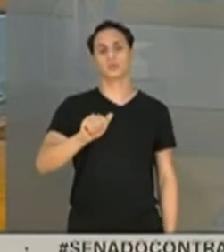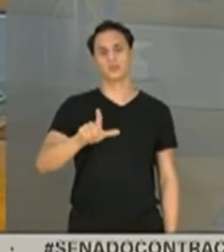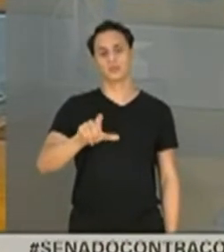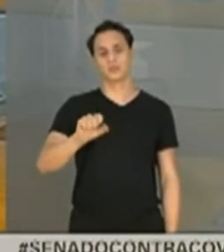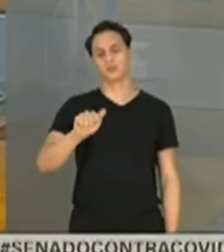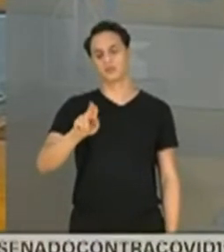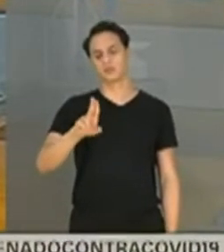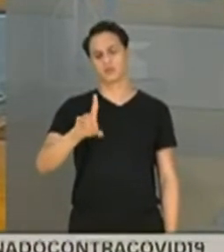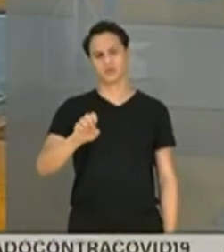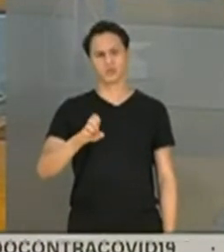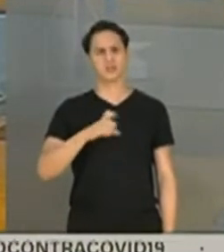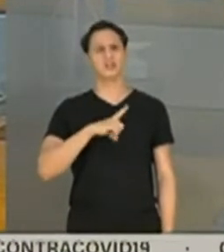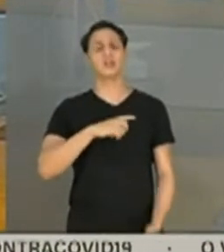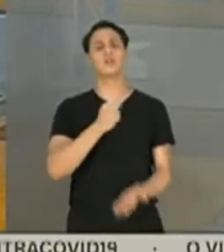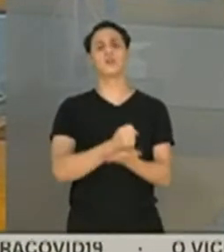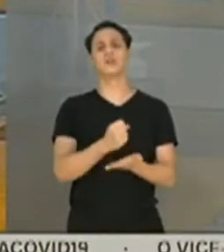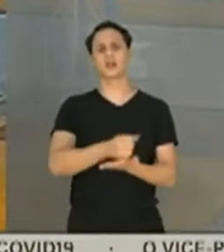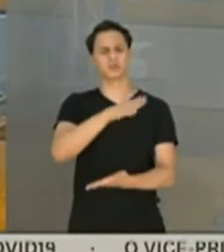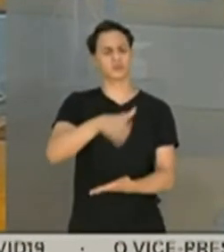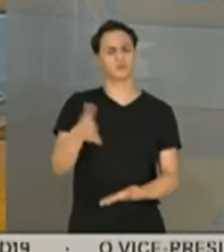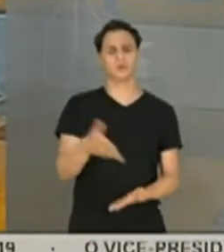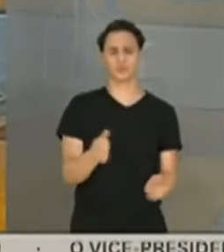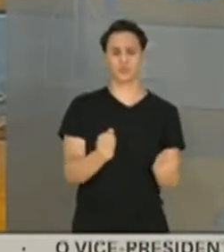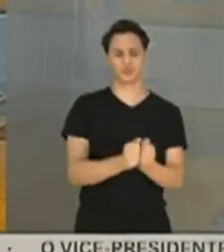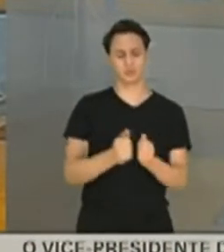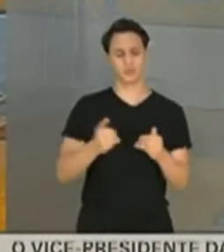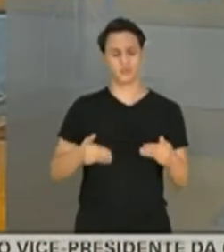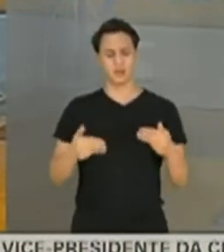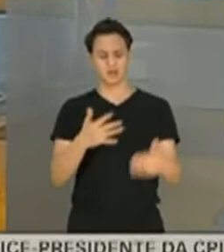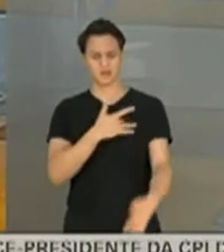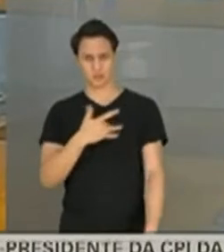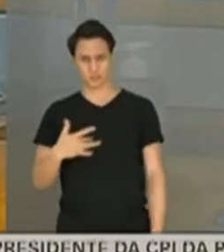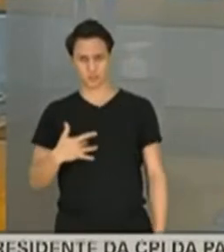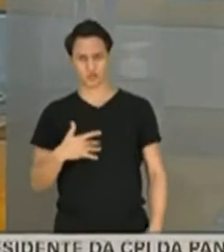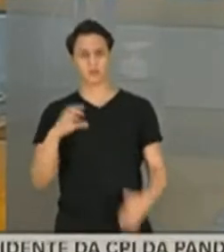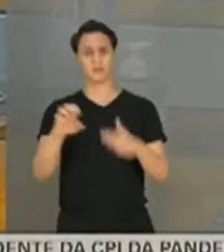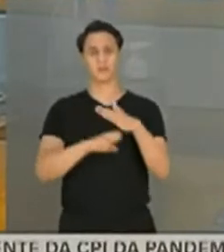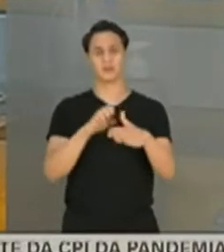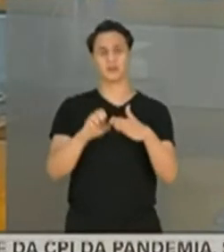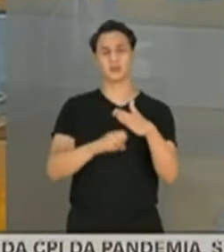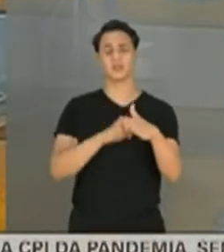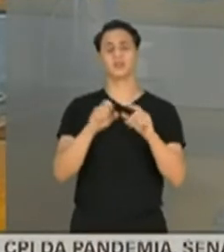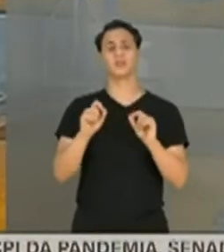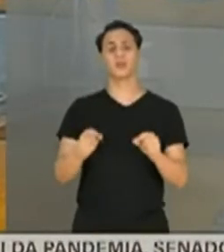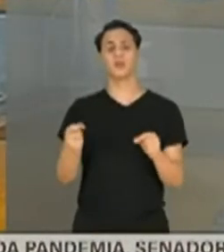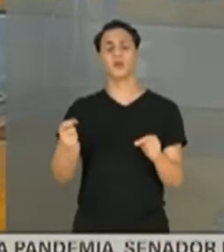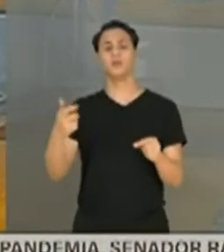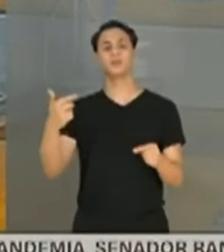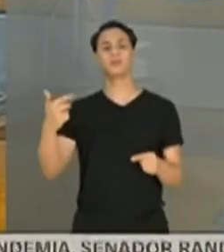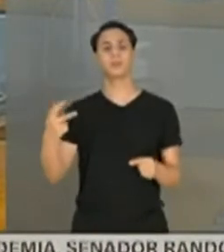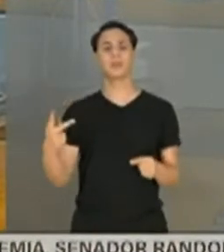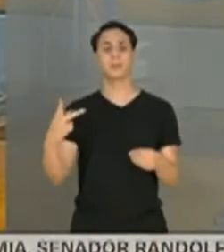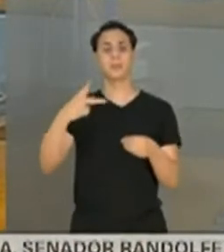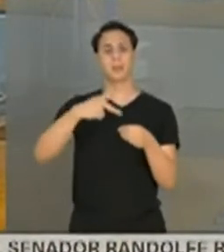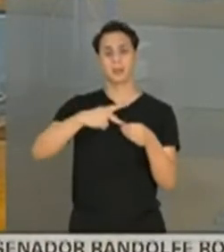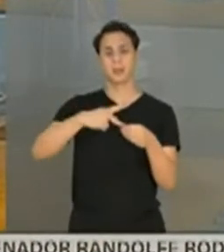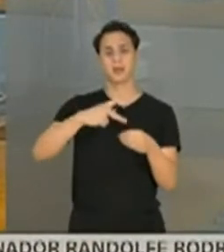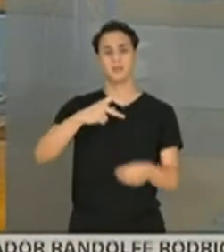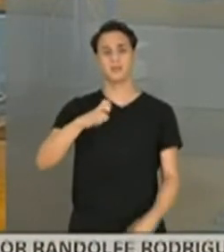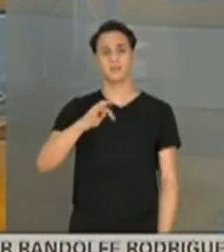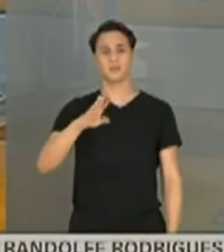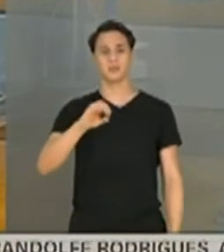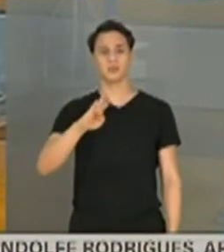com a Petrobras, com o Ministério da Saúde, e está envolvida nesta operação chamada de